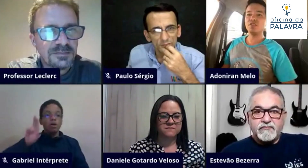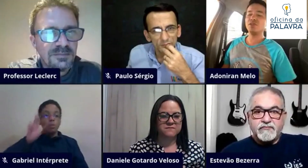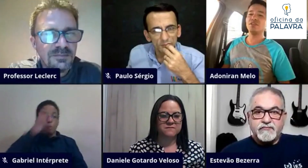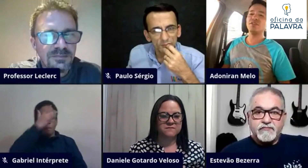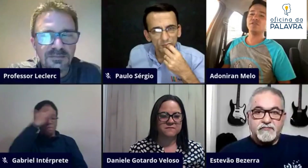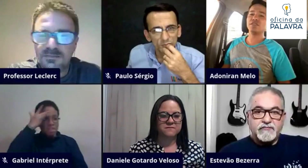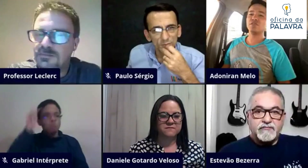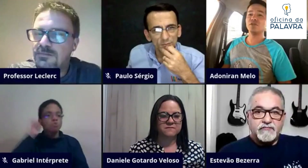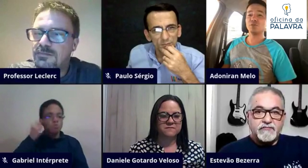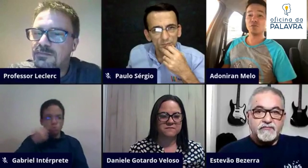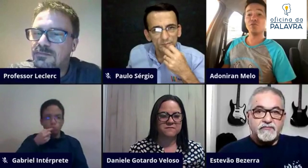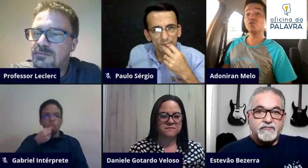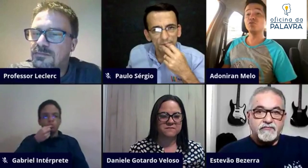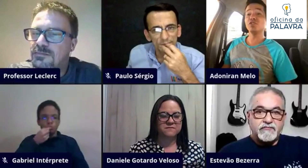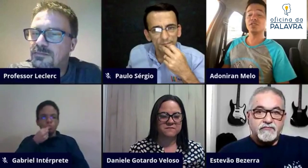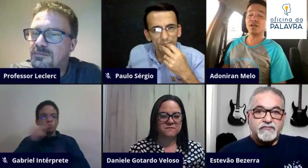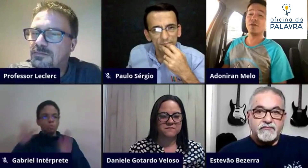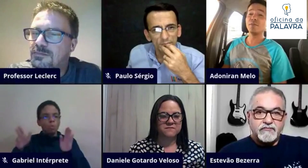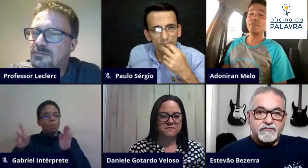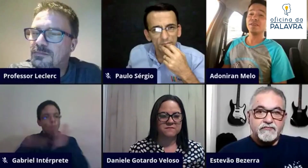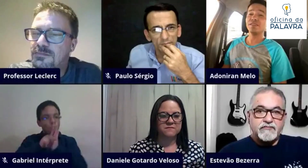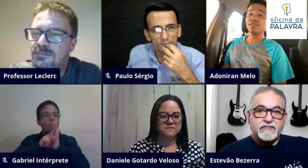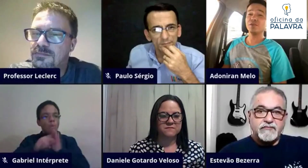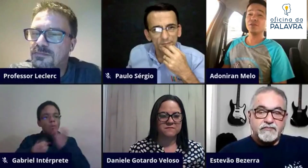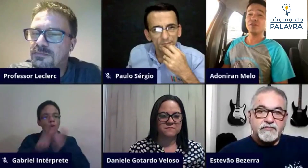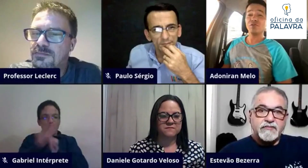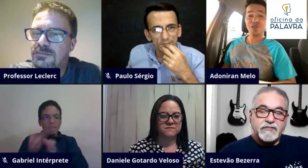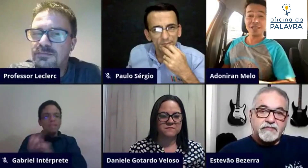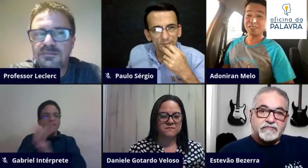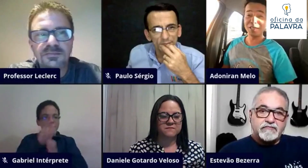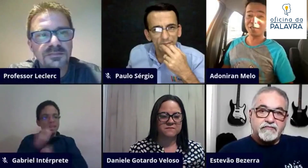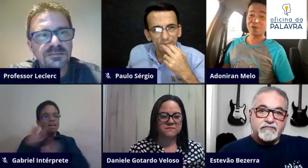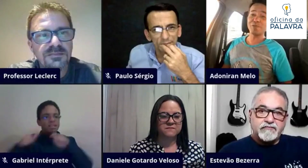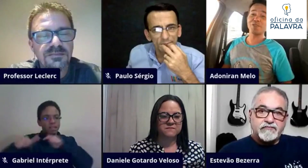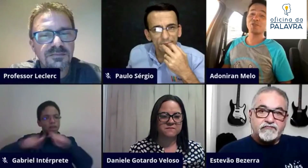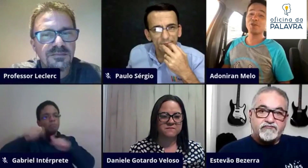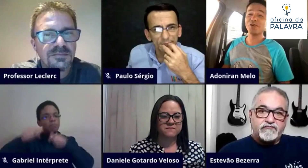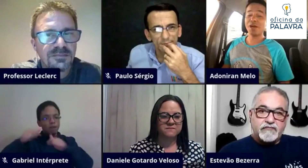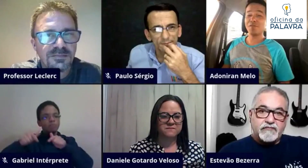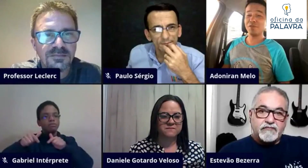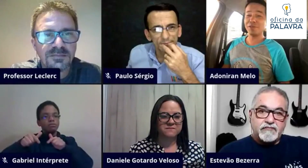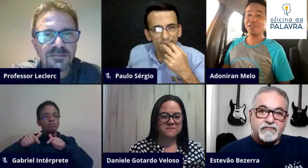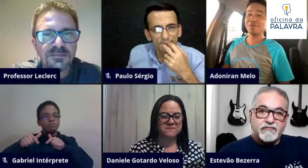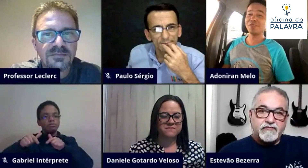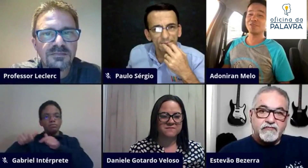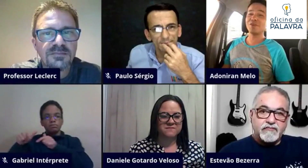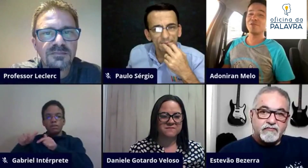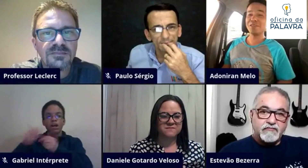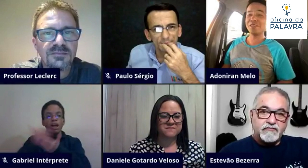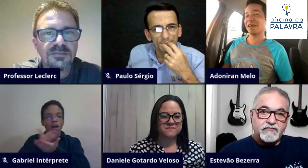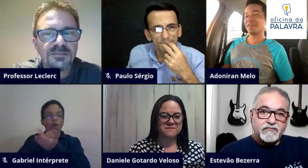que cria uma identificação mais profunda e tal. Então, foi assim que começou a Bíblia